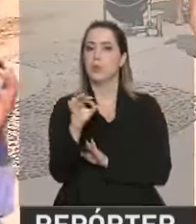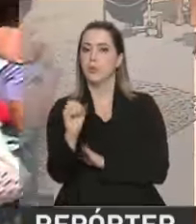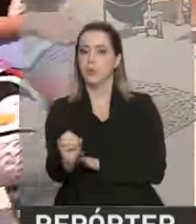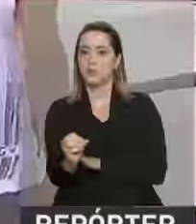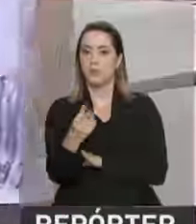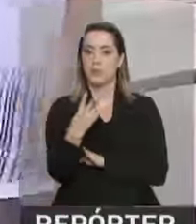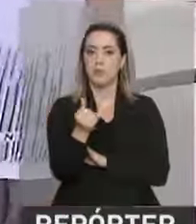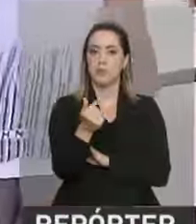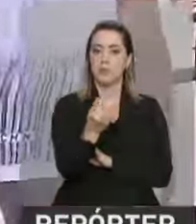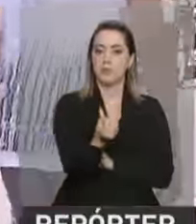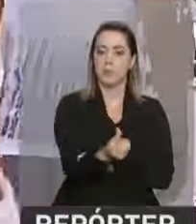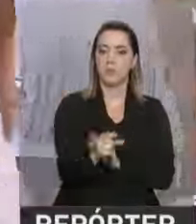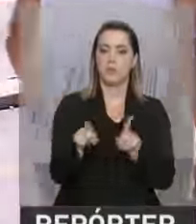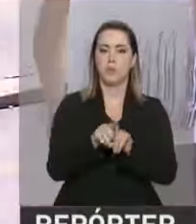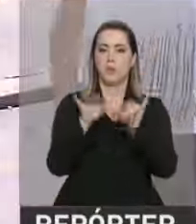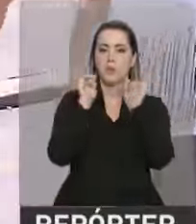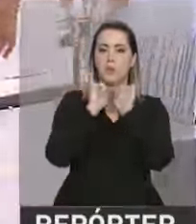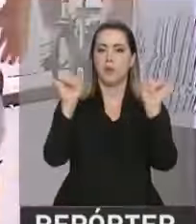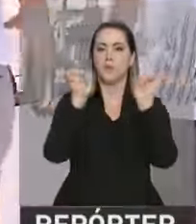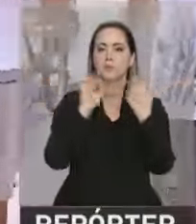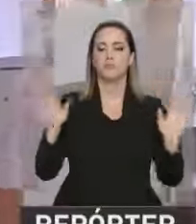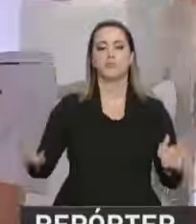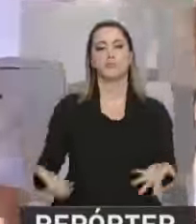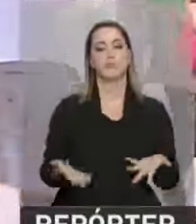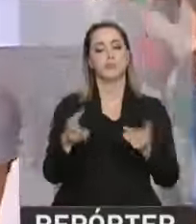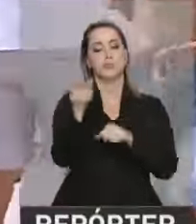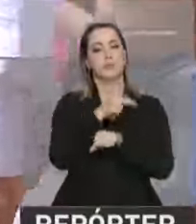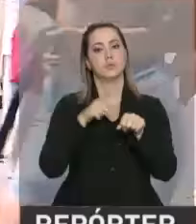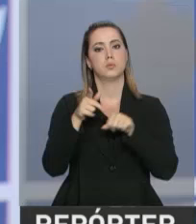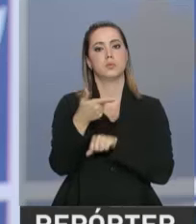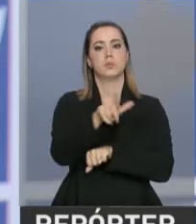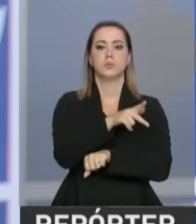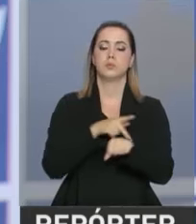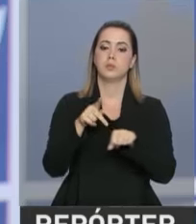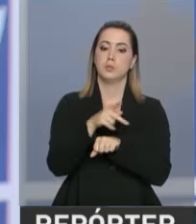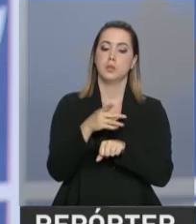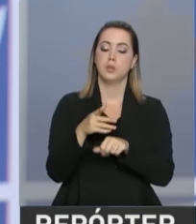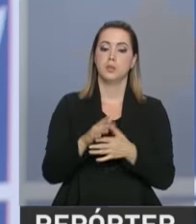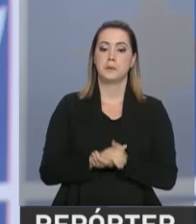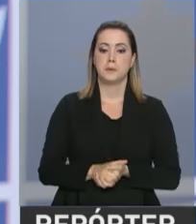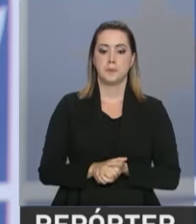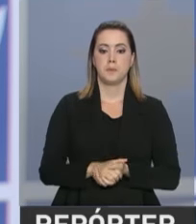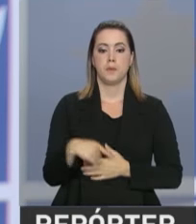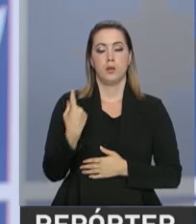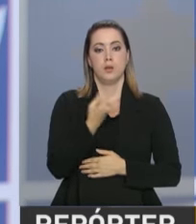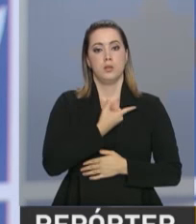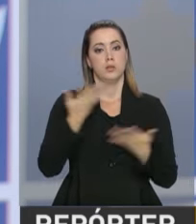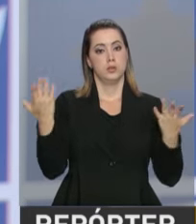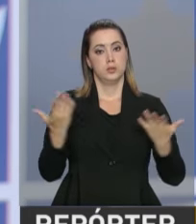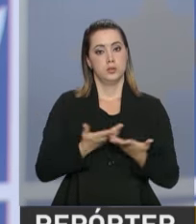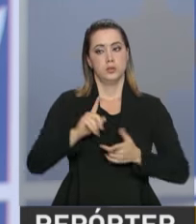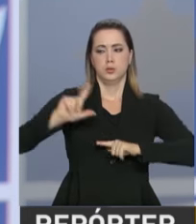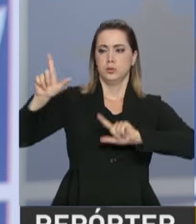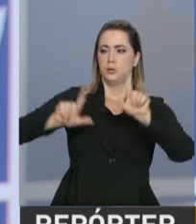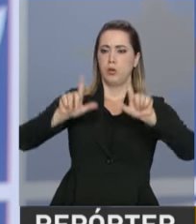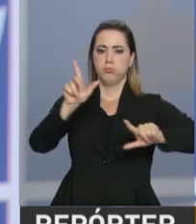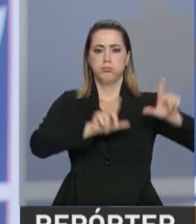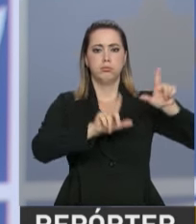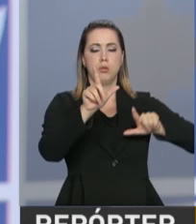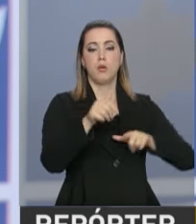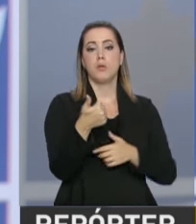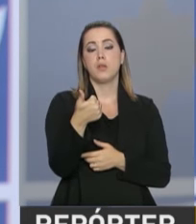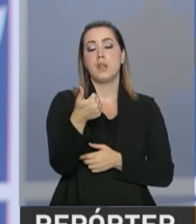2016 e a campanhas de promoção do país no exterior estamos no ar hoje em em